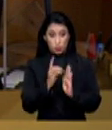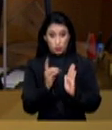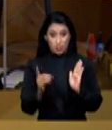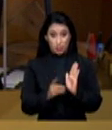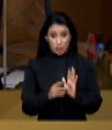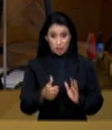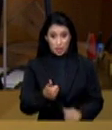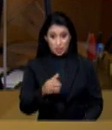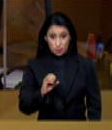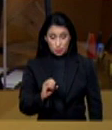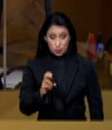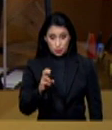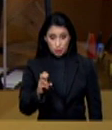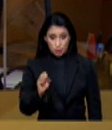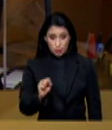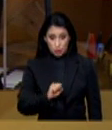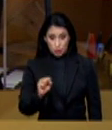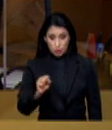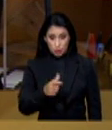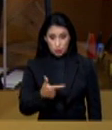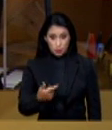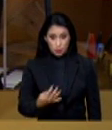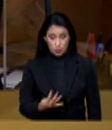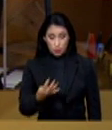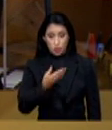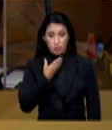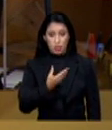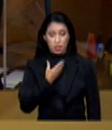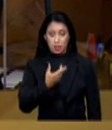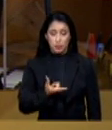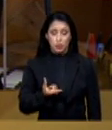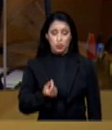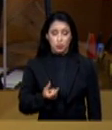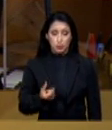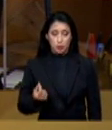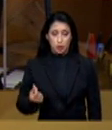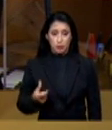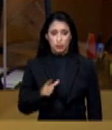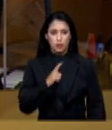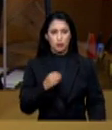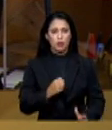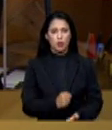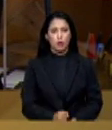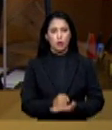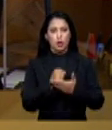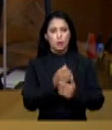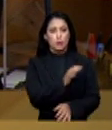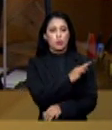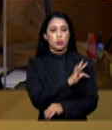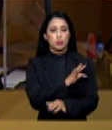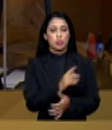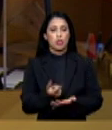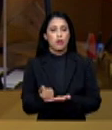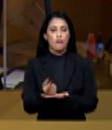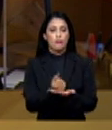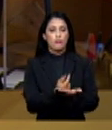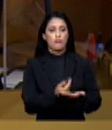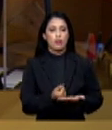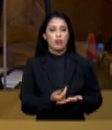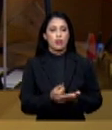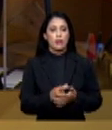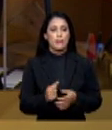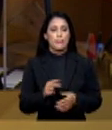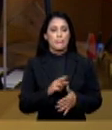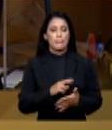decreto 10588 de 24 de dezembro de 2020 ao dispor sobre o apoio técnico e financeiro para